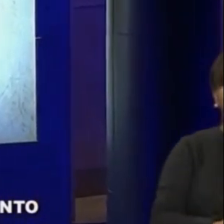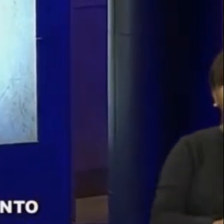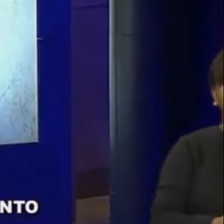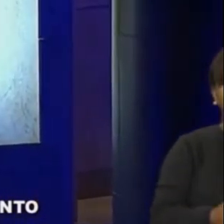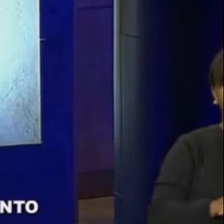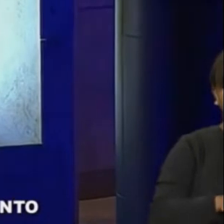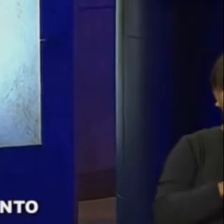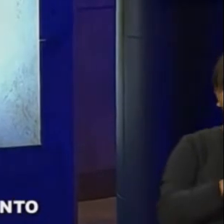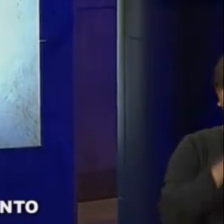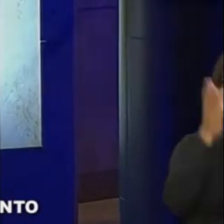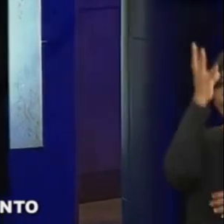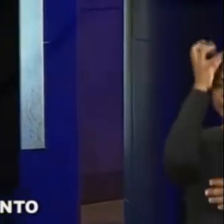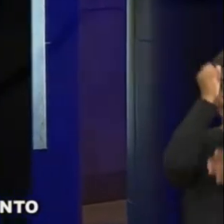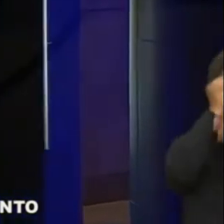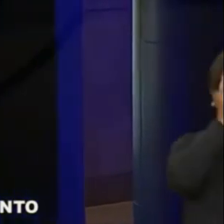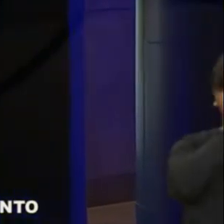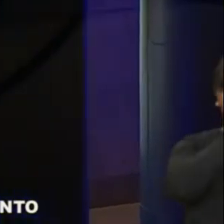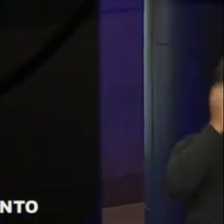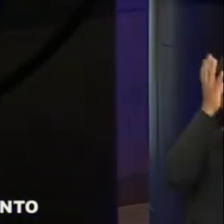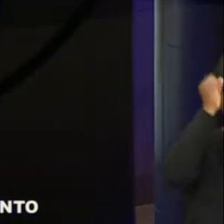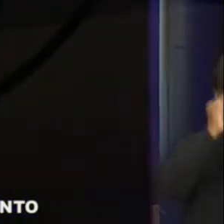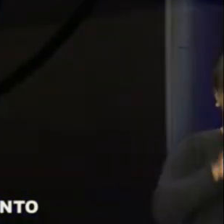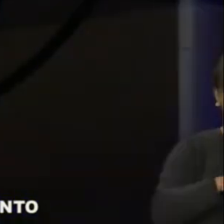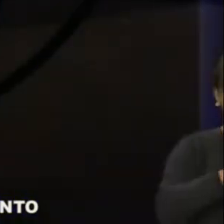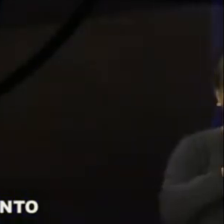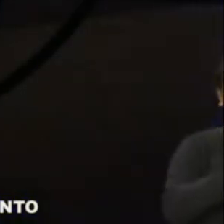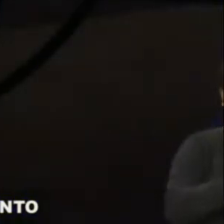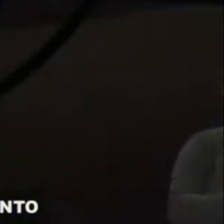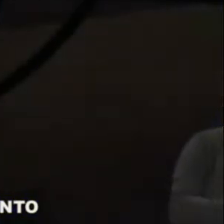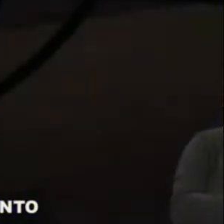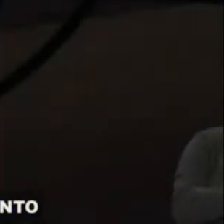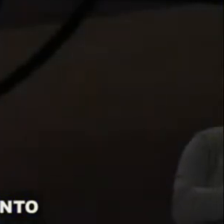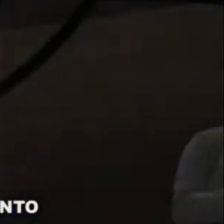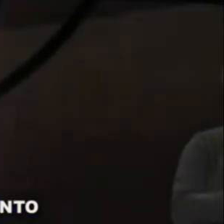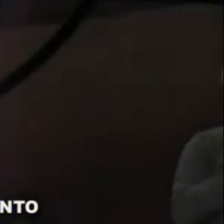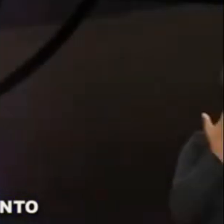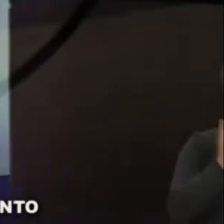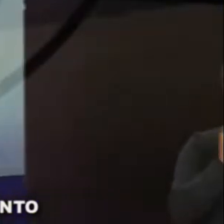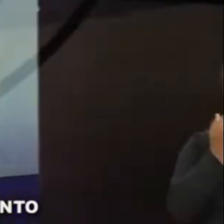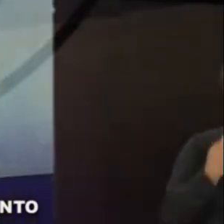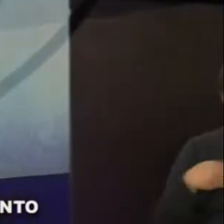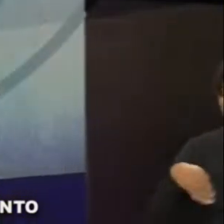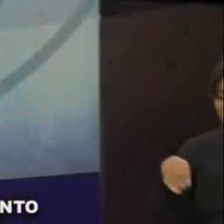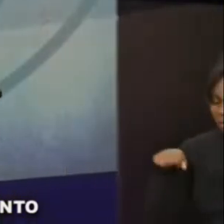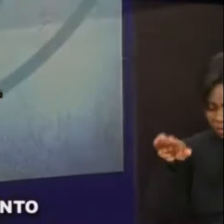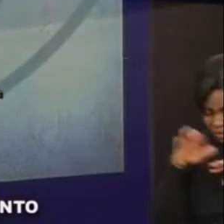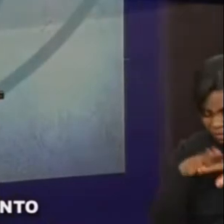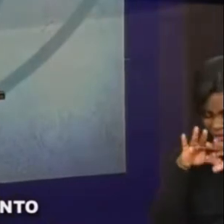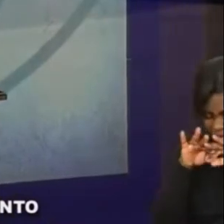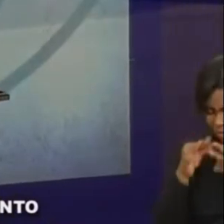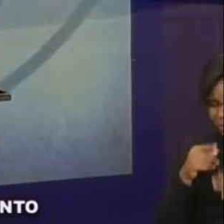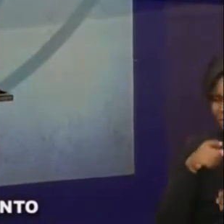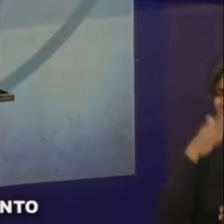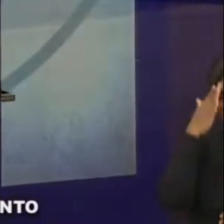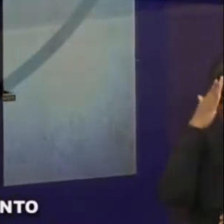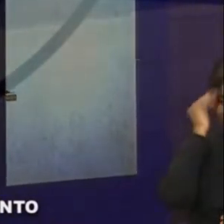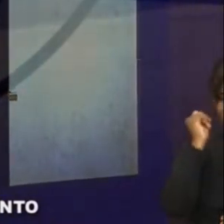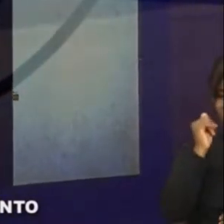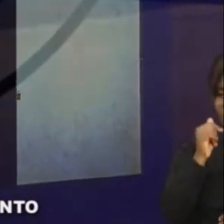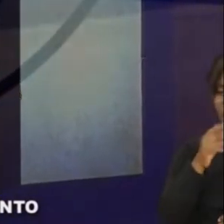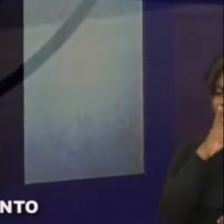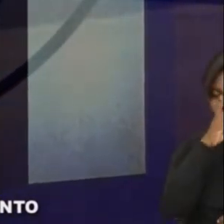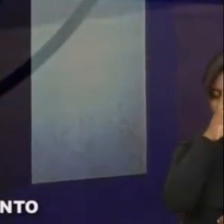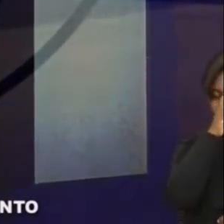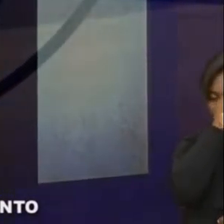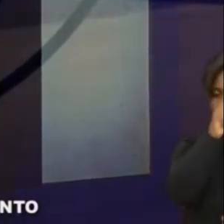de busca, é noite de se derramar, de se humilhar. Você sabe a força do altar, a